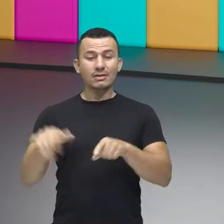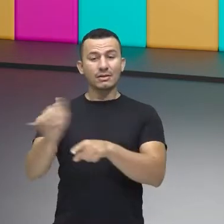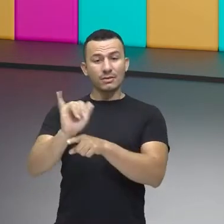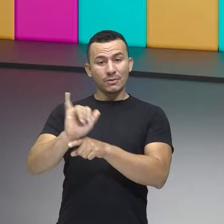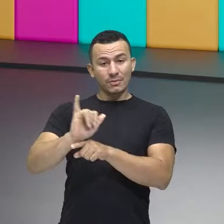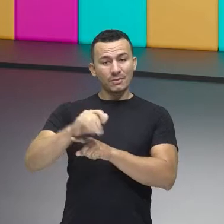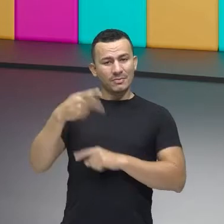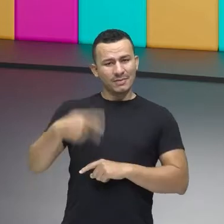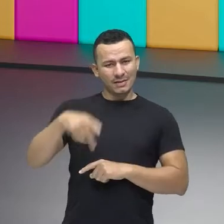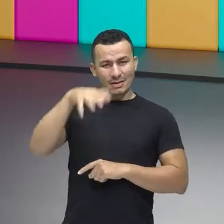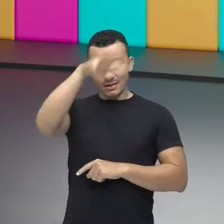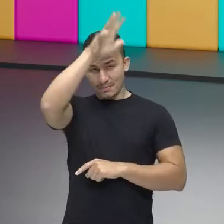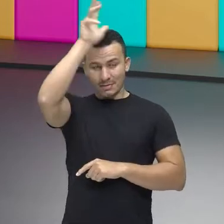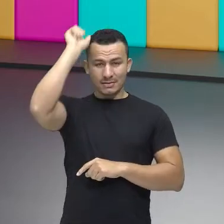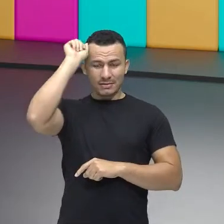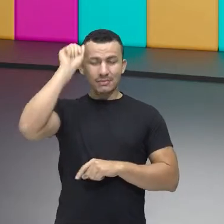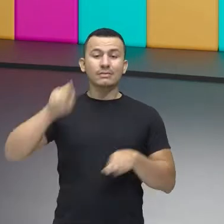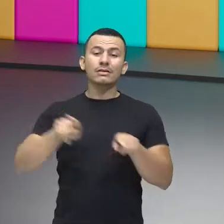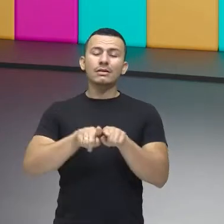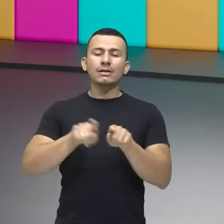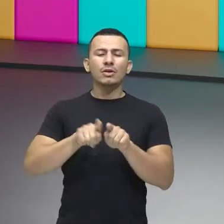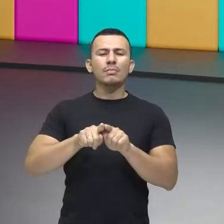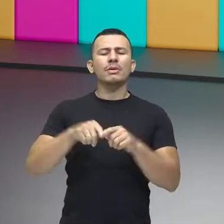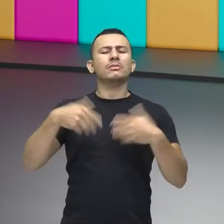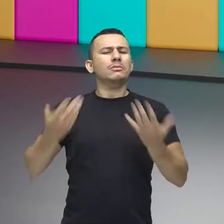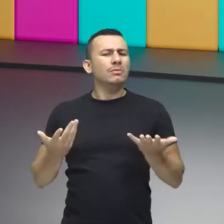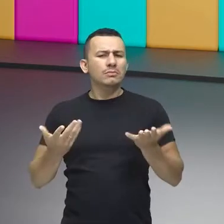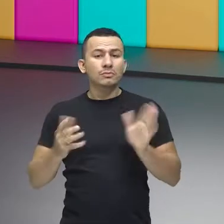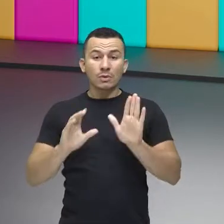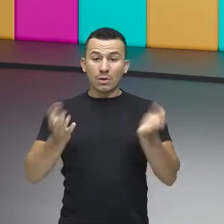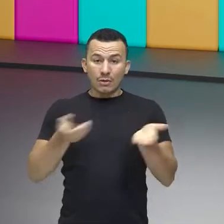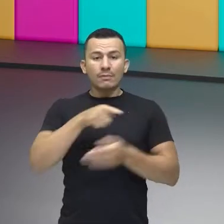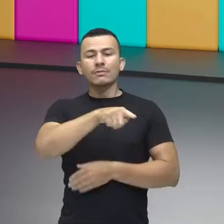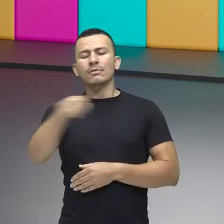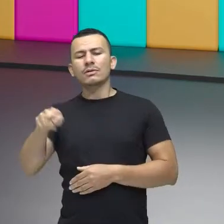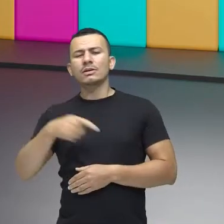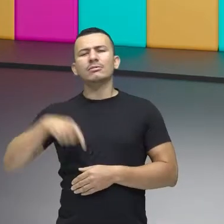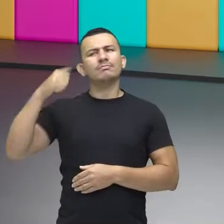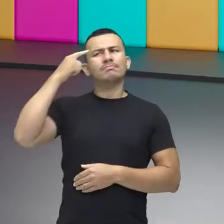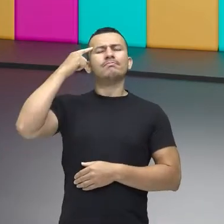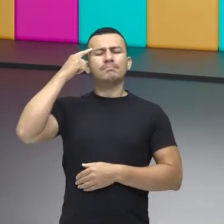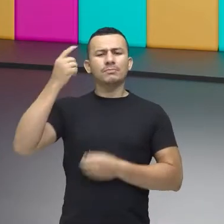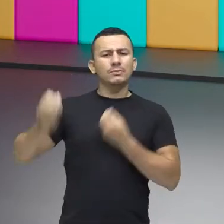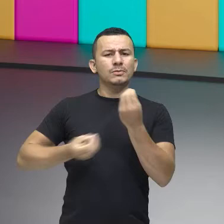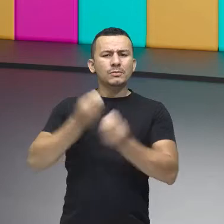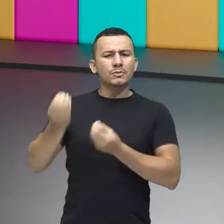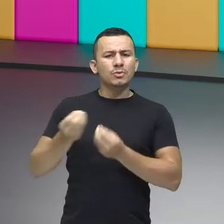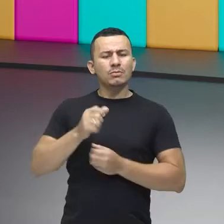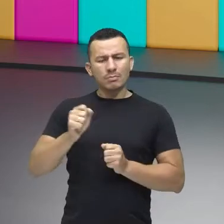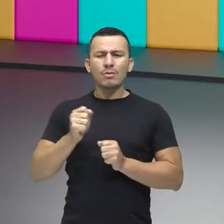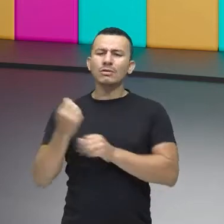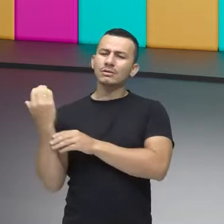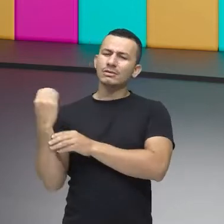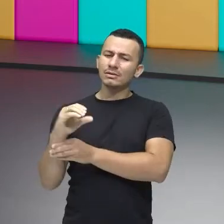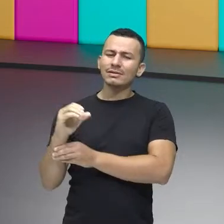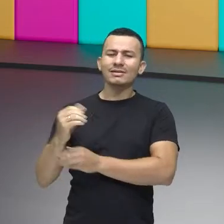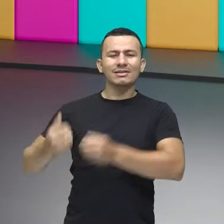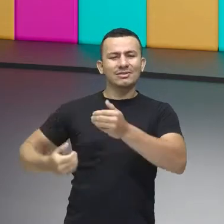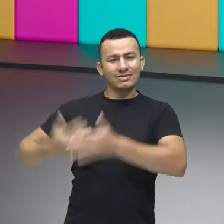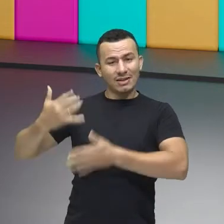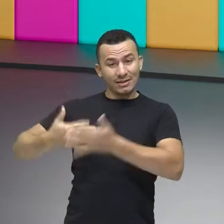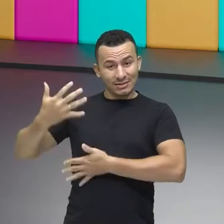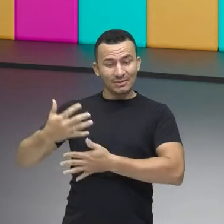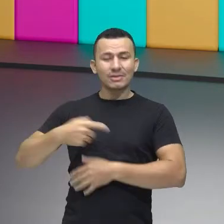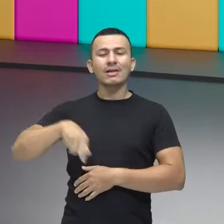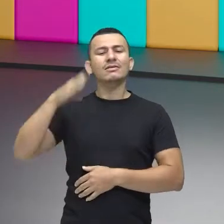Casa Amazonas, que está nos acompanhando, qual é o conteúdo da sua reflexão? Escreve aí no chat para a gente saber, né? O